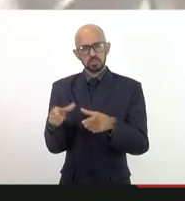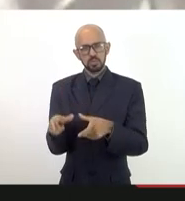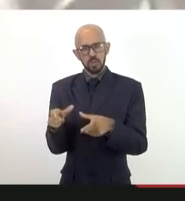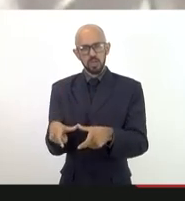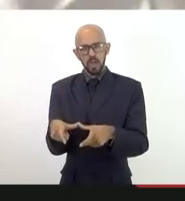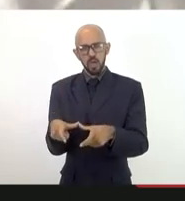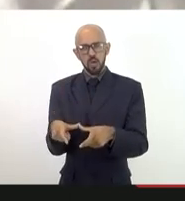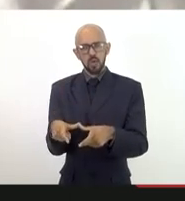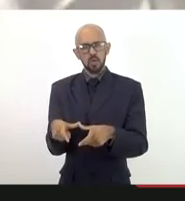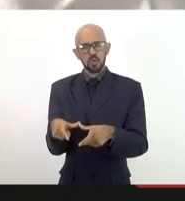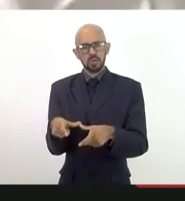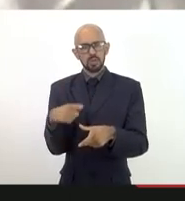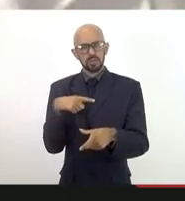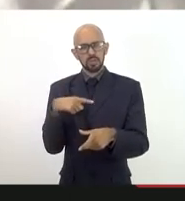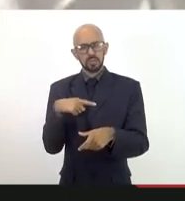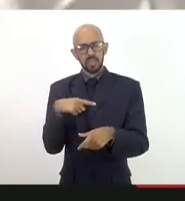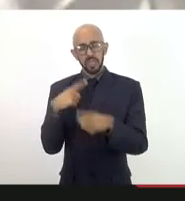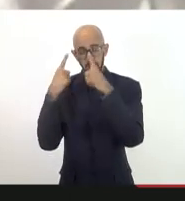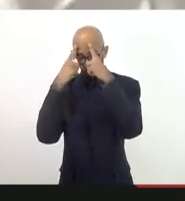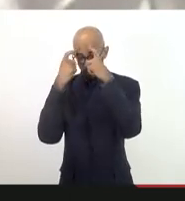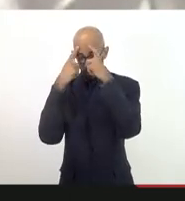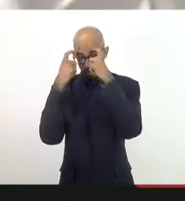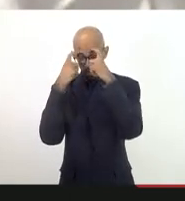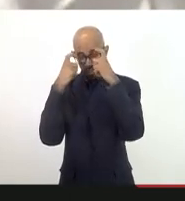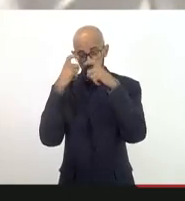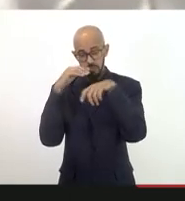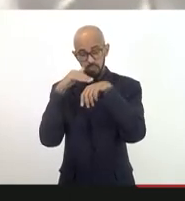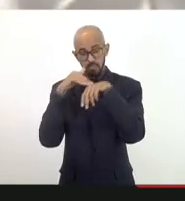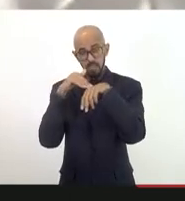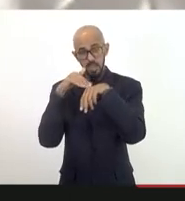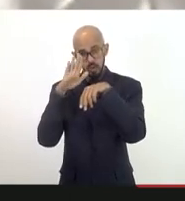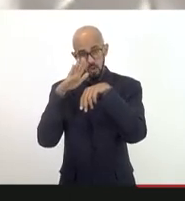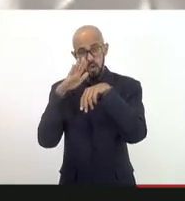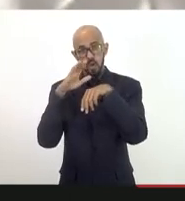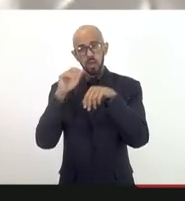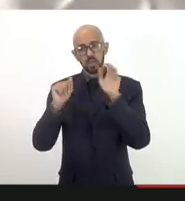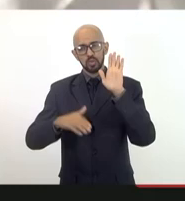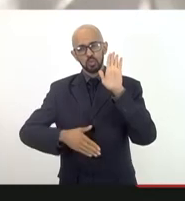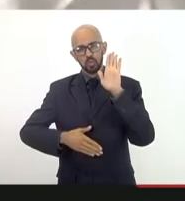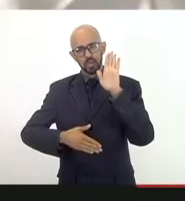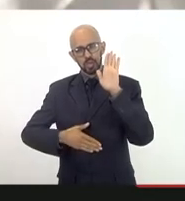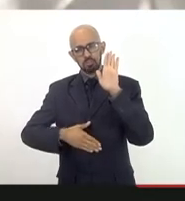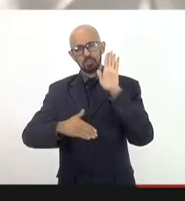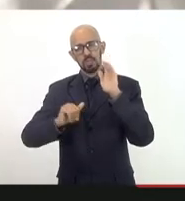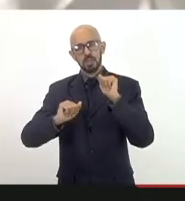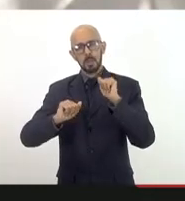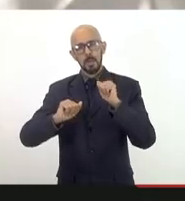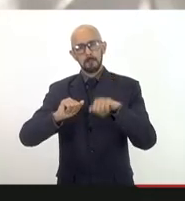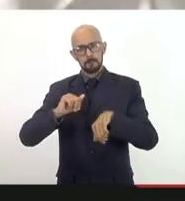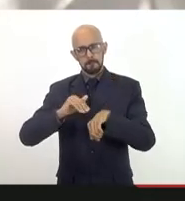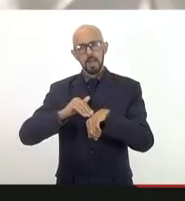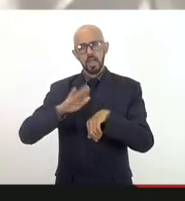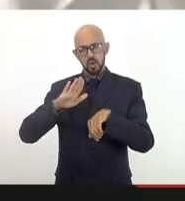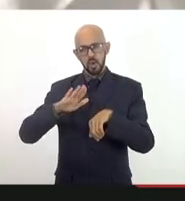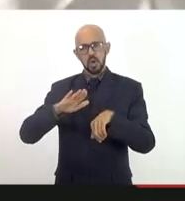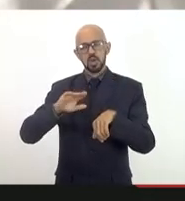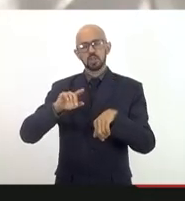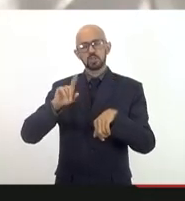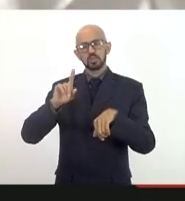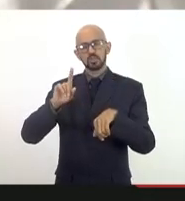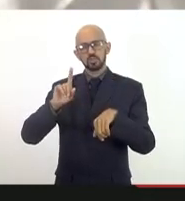número de violência da criminalidade. Então, isso demonstra, né, que nós temos que ter um